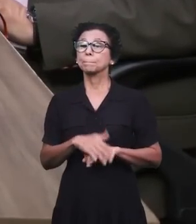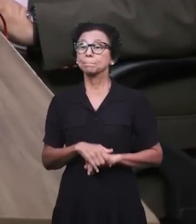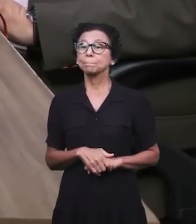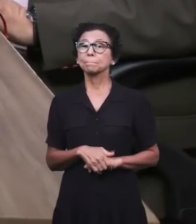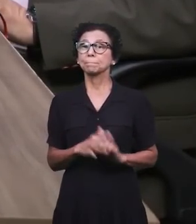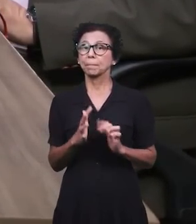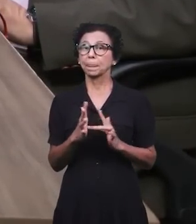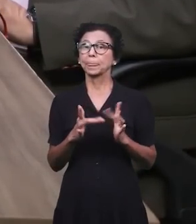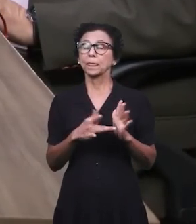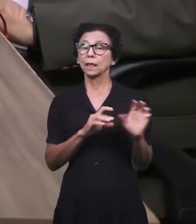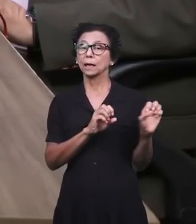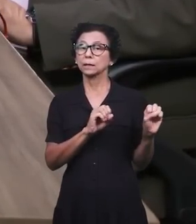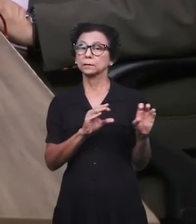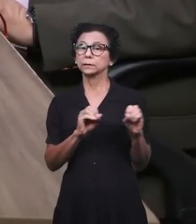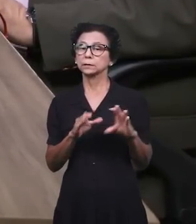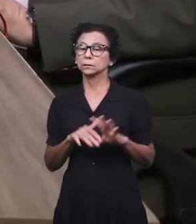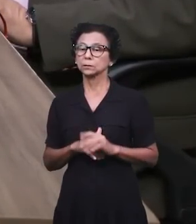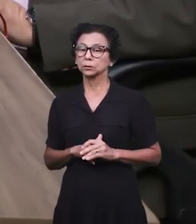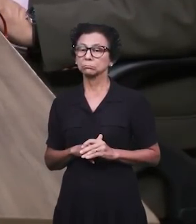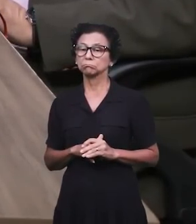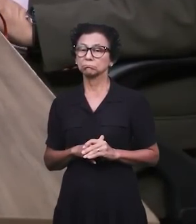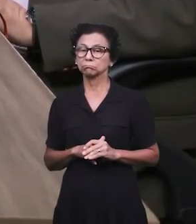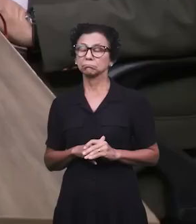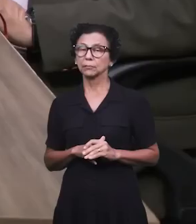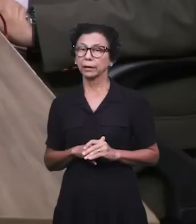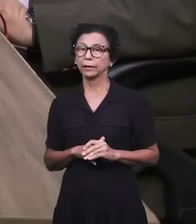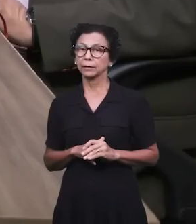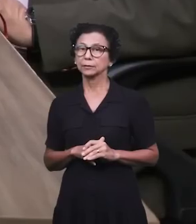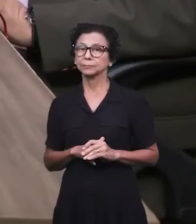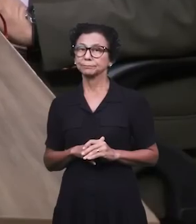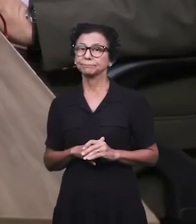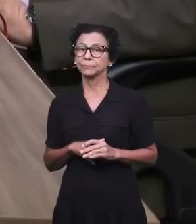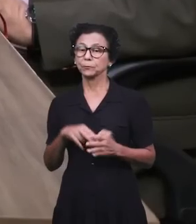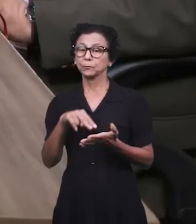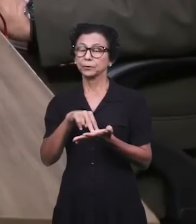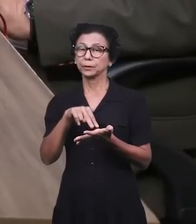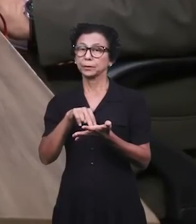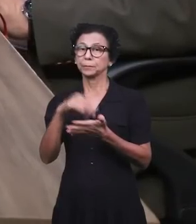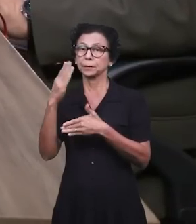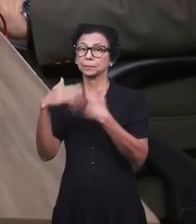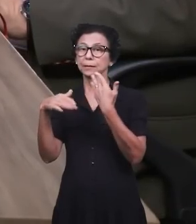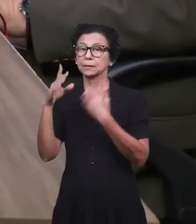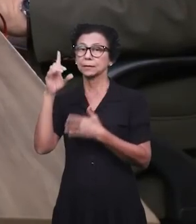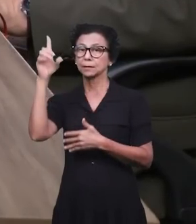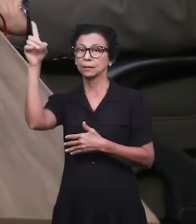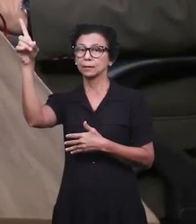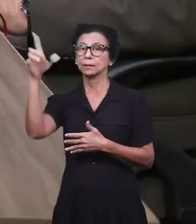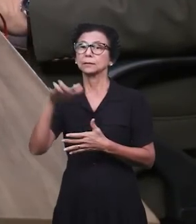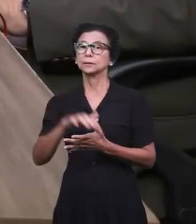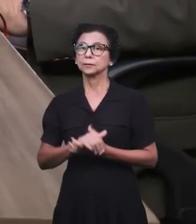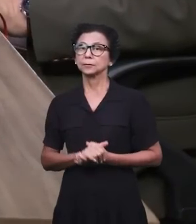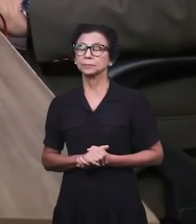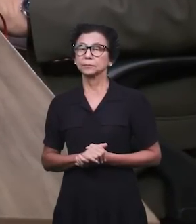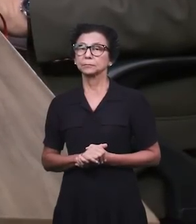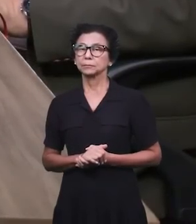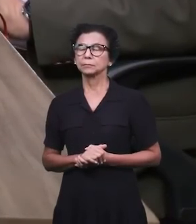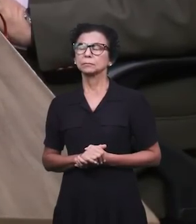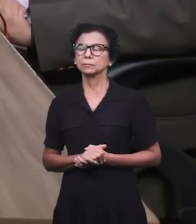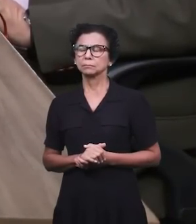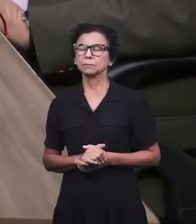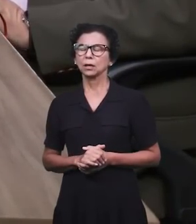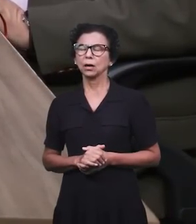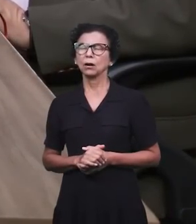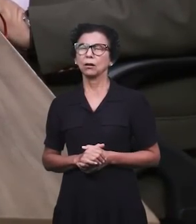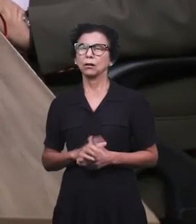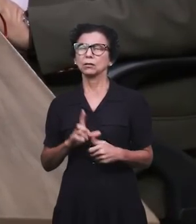nos ensinou, edificar uma casa na rocha. Amém. A nossa vida espiritual deve ser edificada nele. E aí pode vir as tempestades,